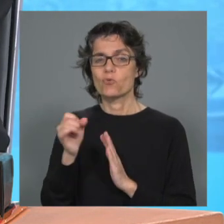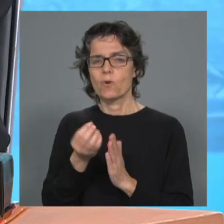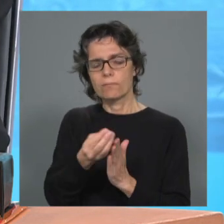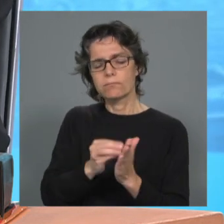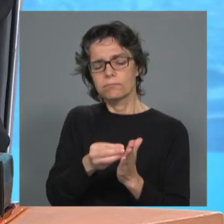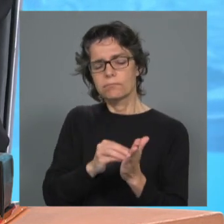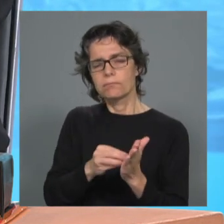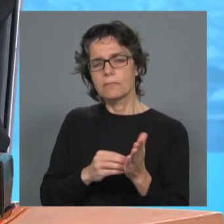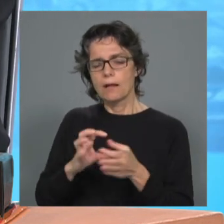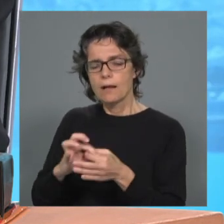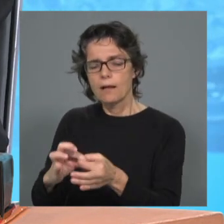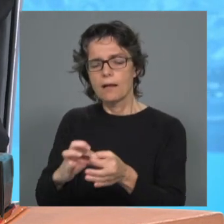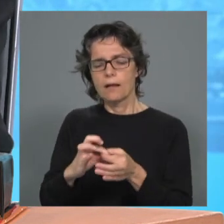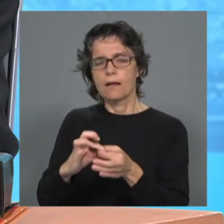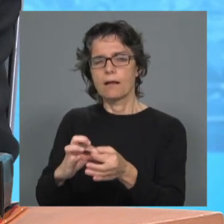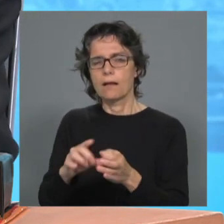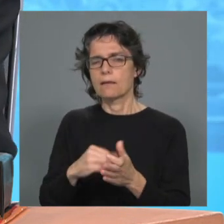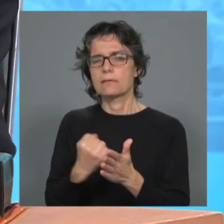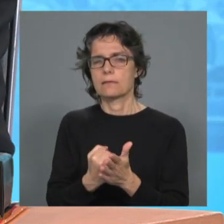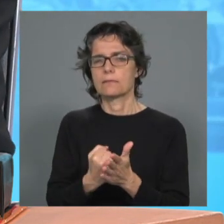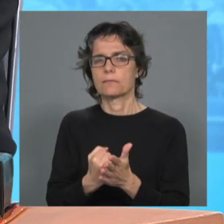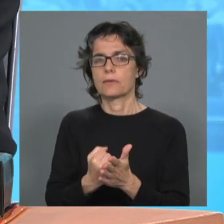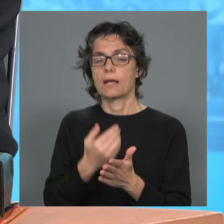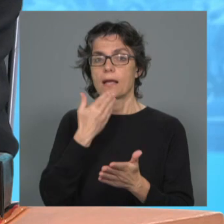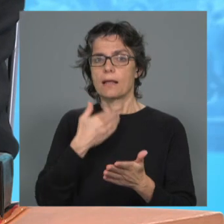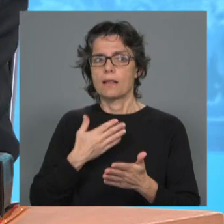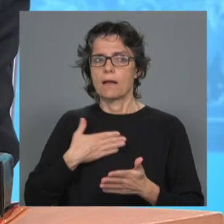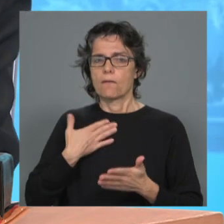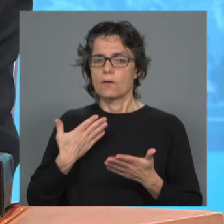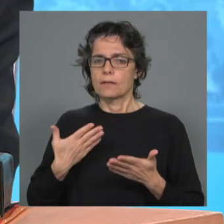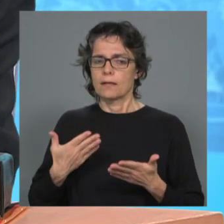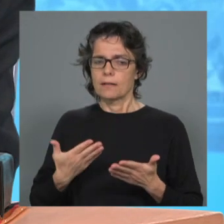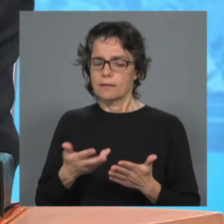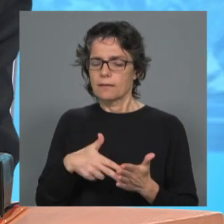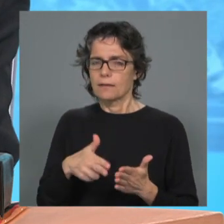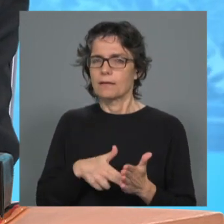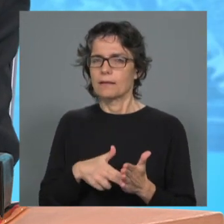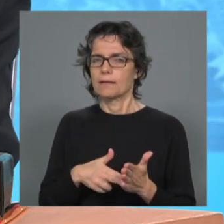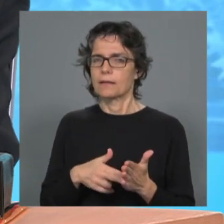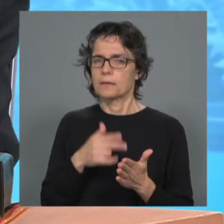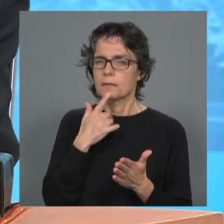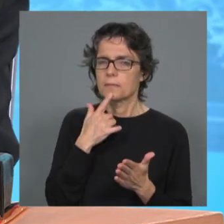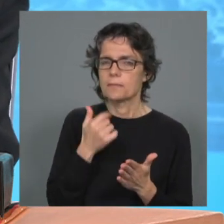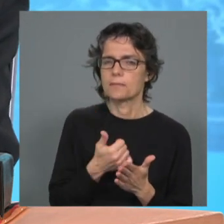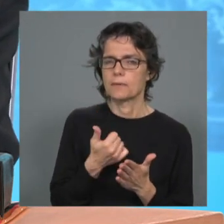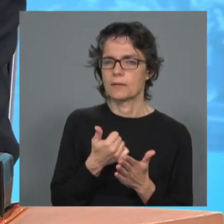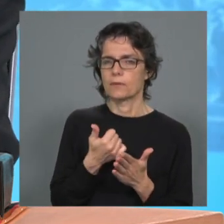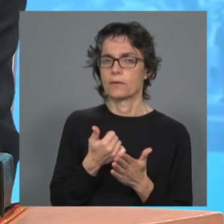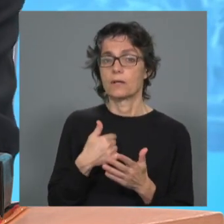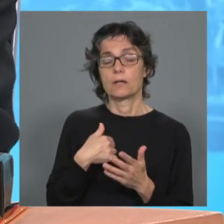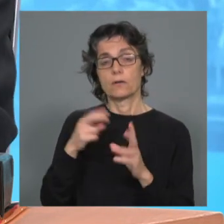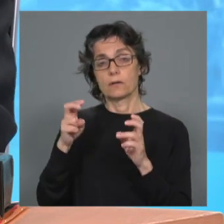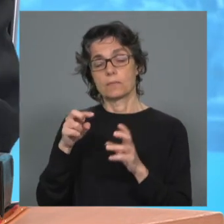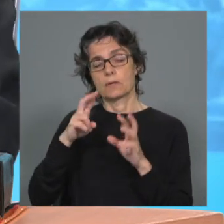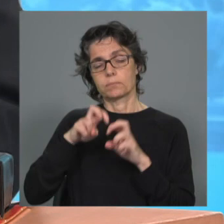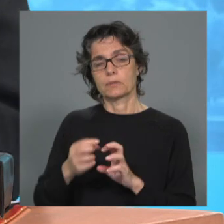precisa, e eu diria, para nós, muito motivadora. Aliás, eu não aprofundei esse tema, mas